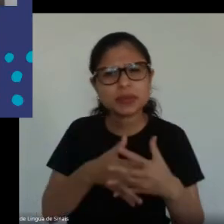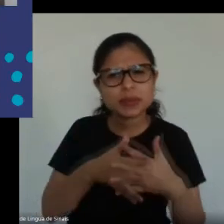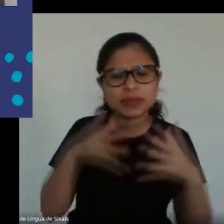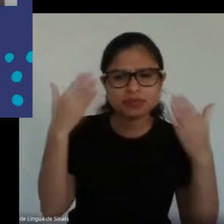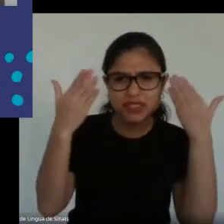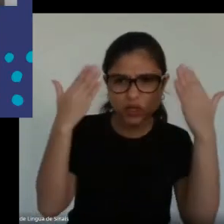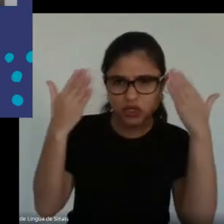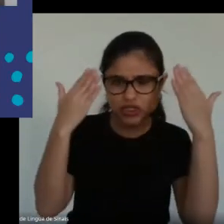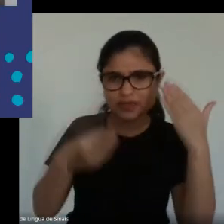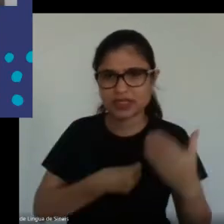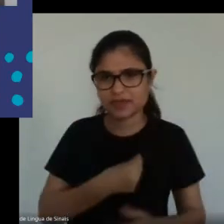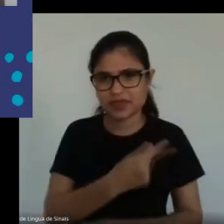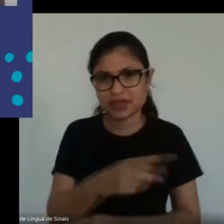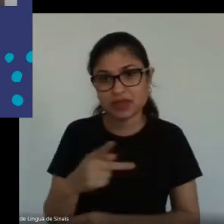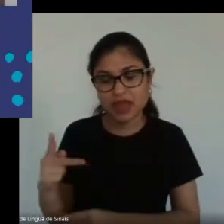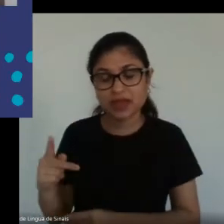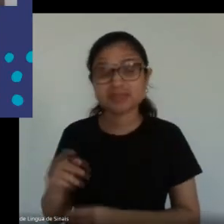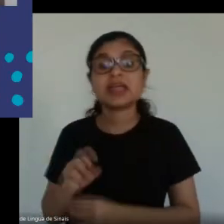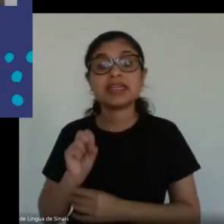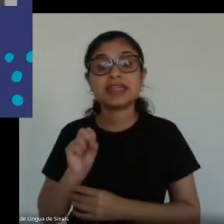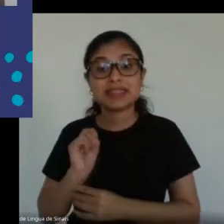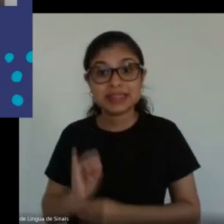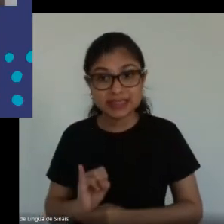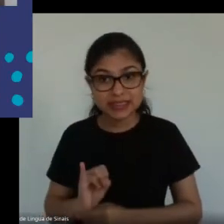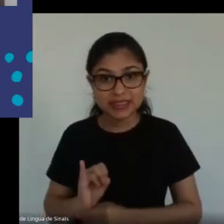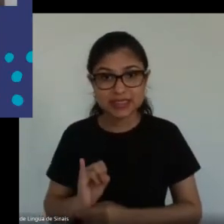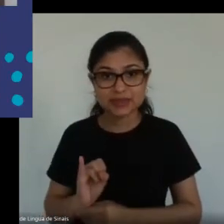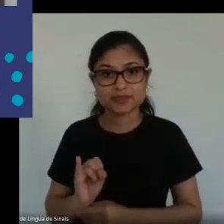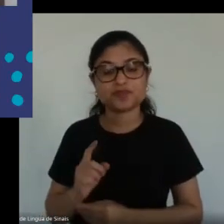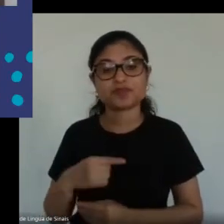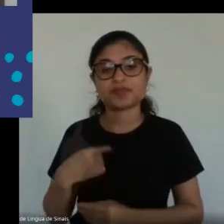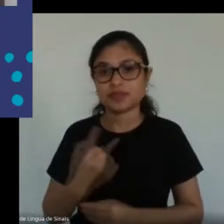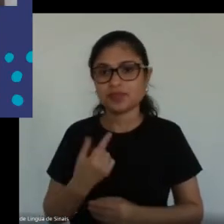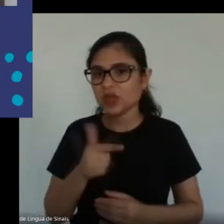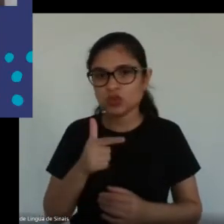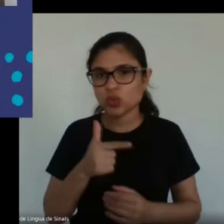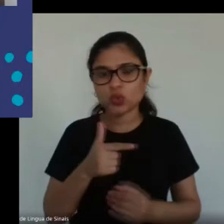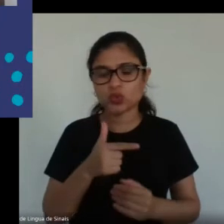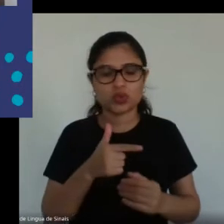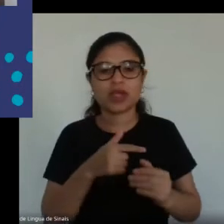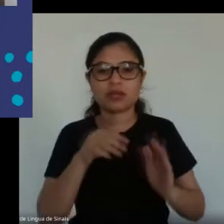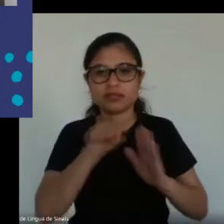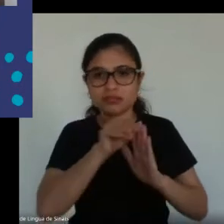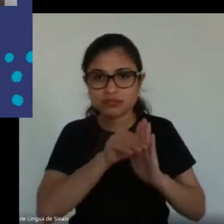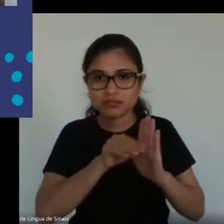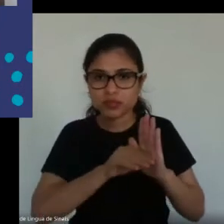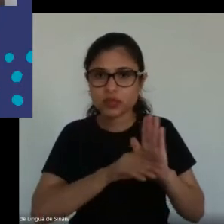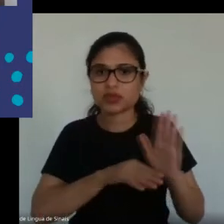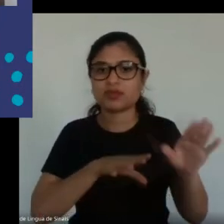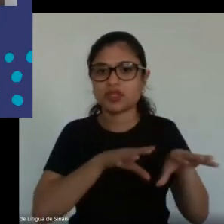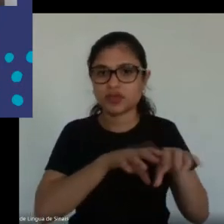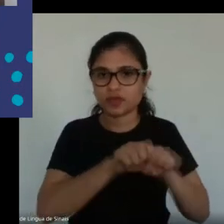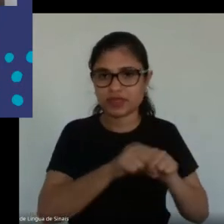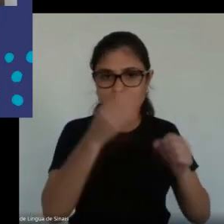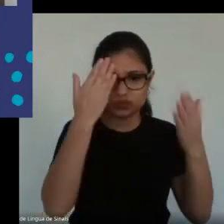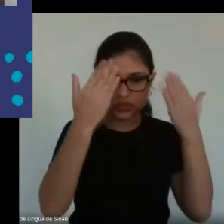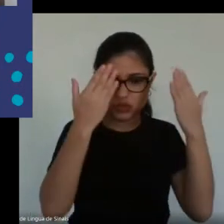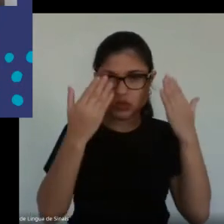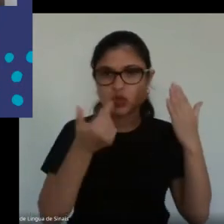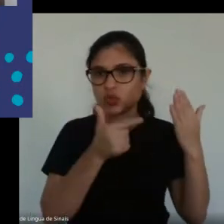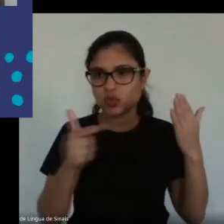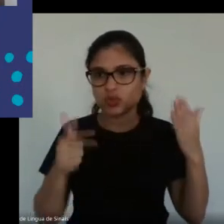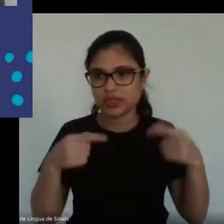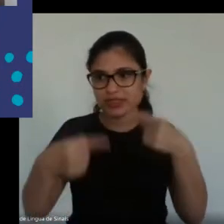pessoas? Enquanto a gente não tiver nos nossos programas de formação